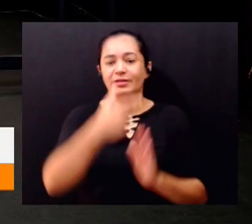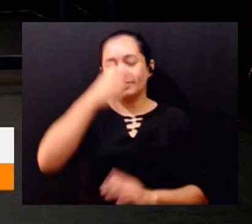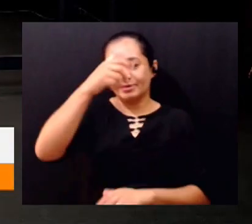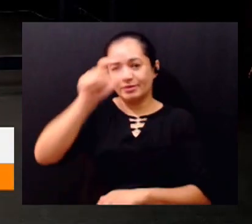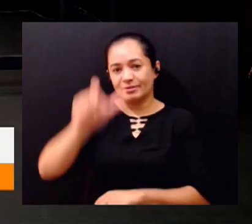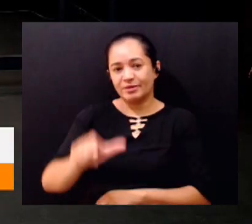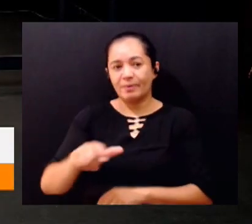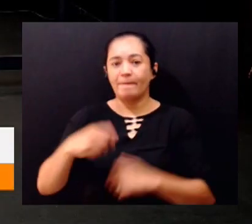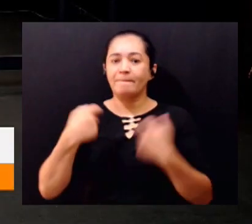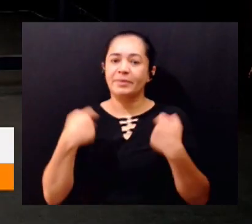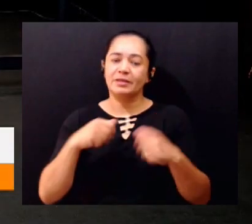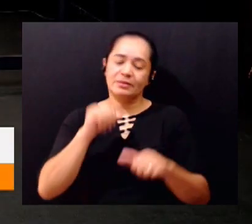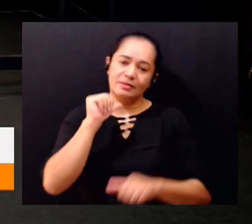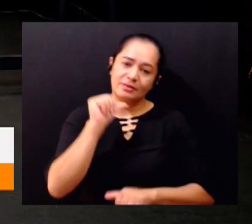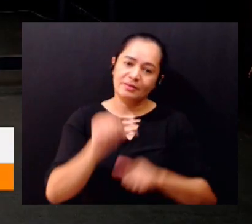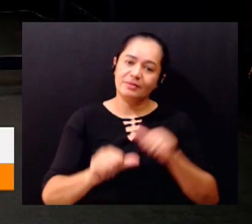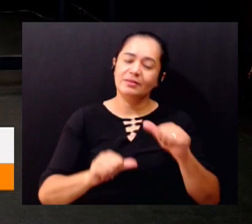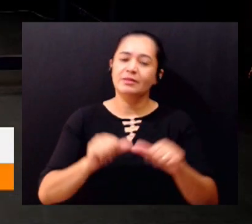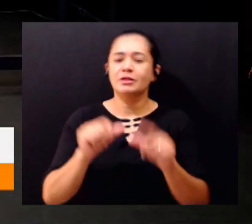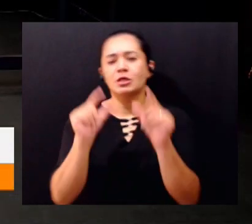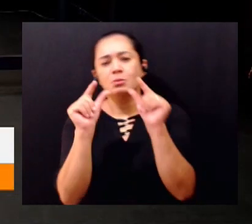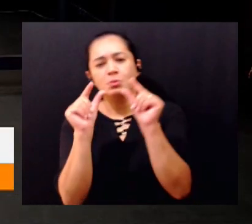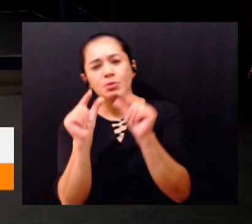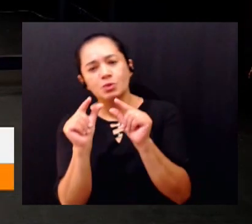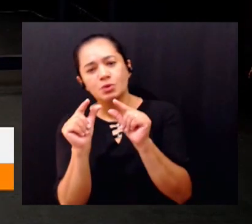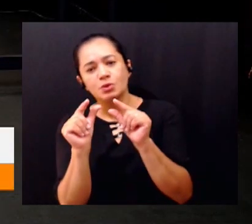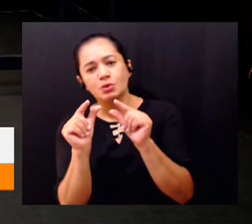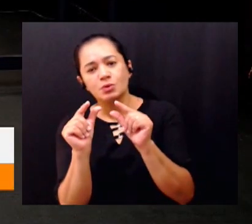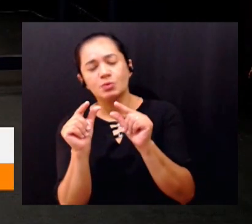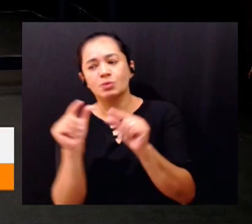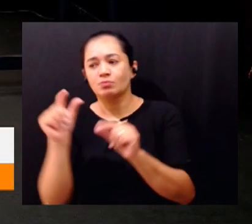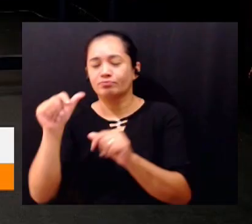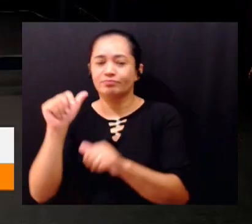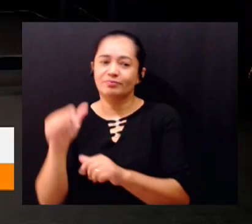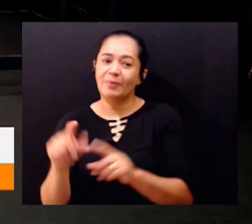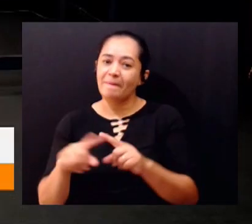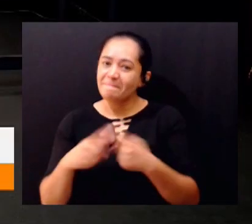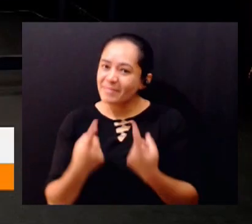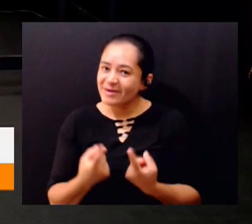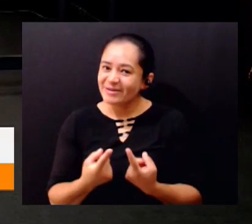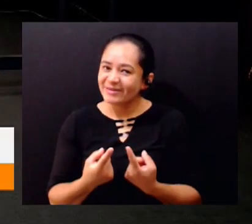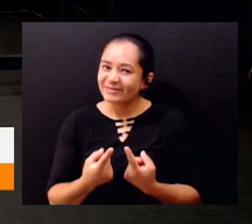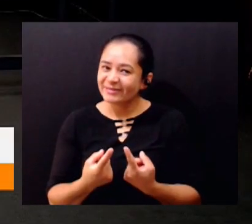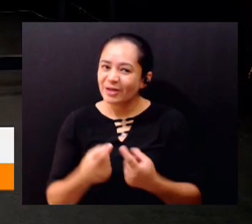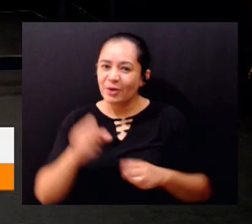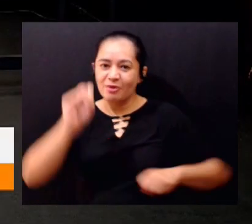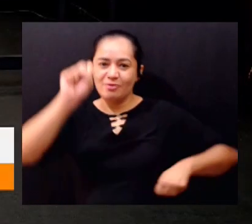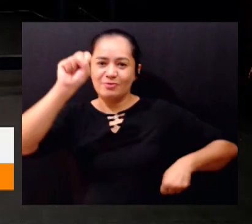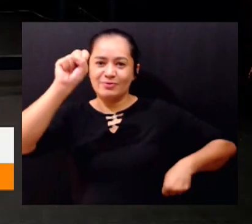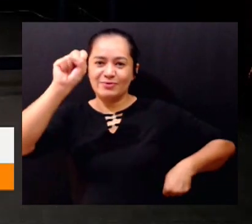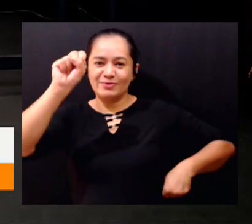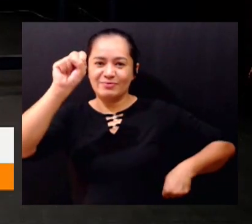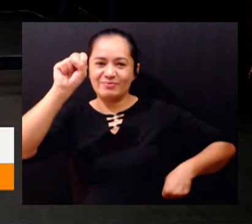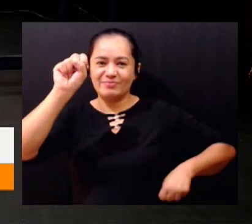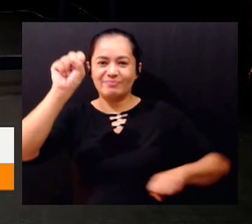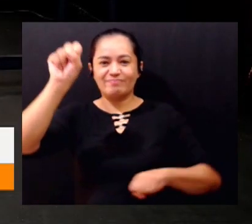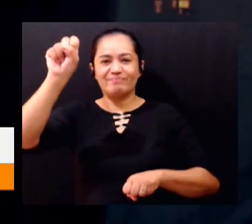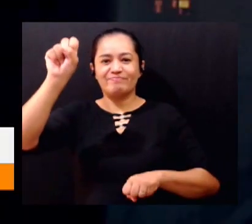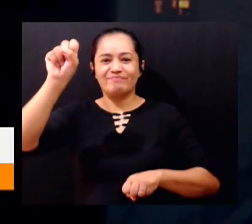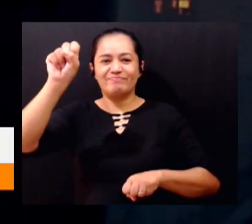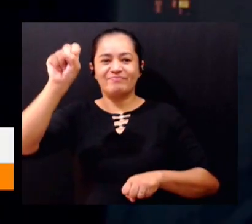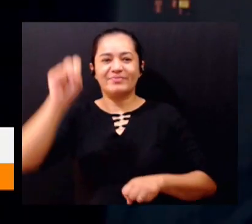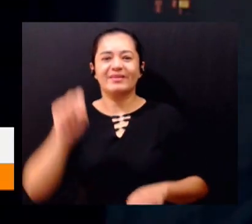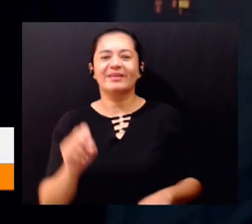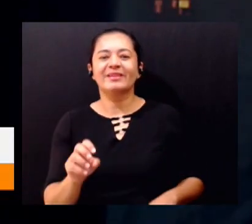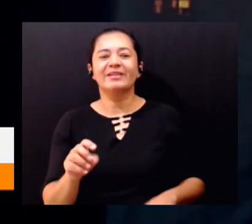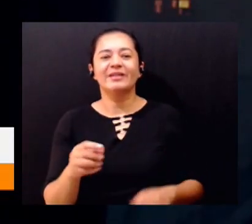que ele precisa ser pequenininho. Mas essa ideia de satirizar o super-herói, então eu fiz aqui tudo no estilo da caricatura, que foi a minha escola. Exatamente, é isso que eu